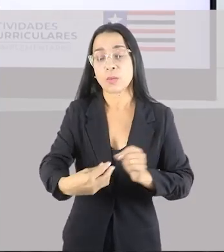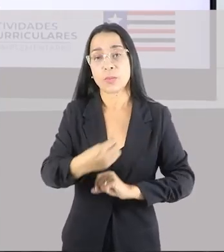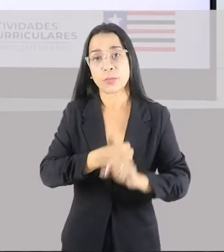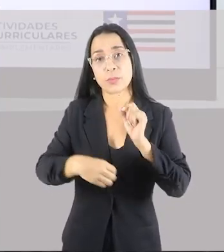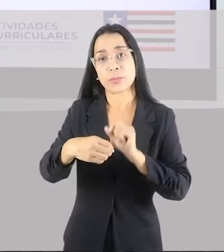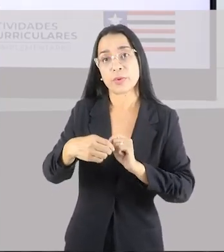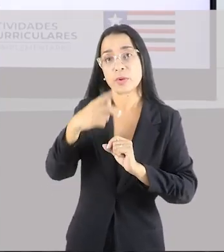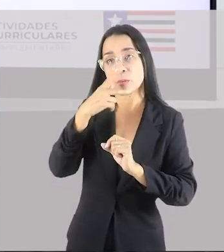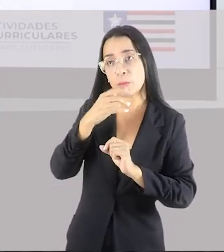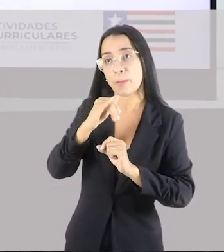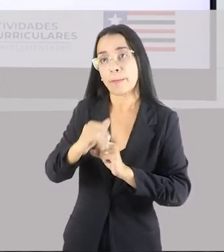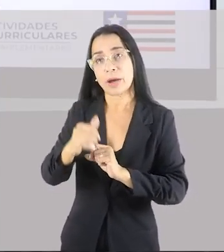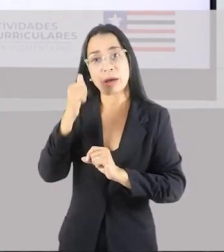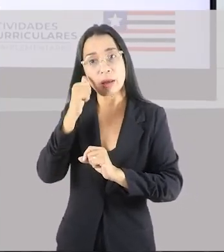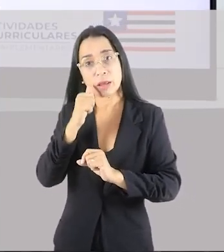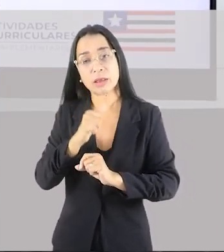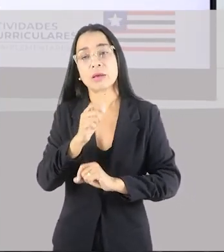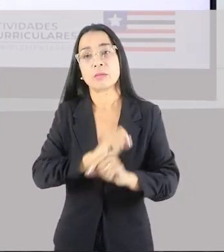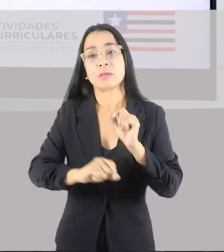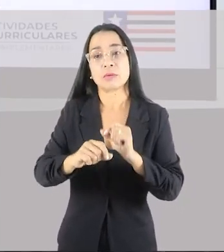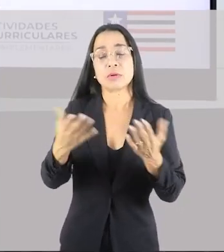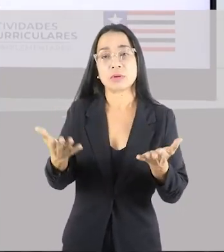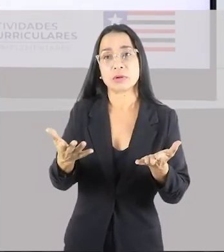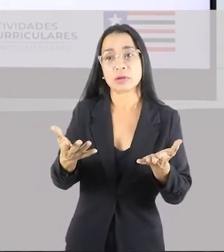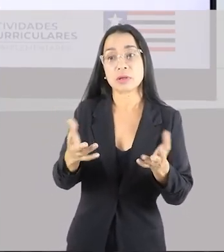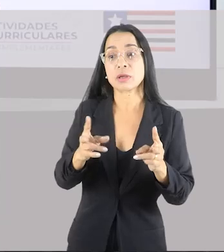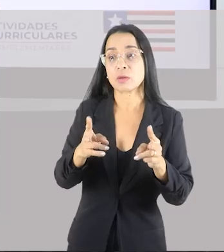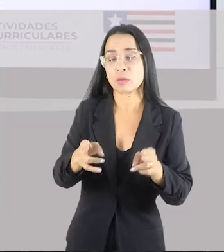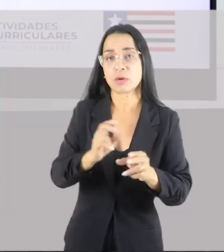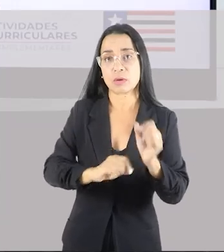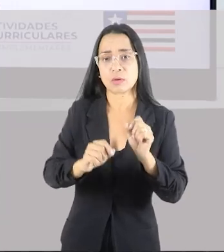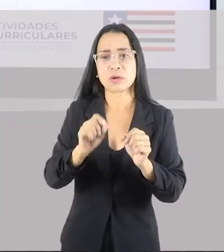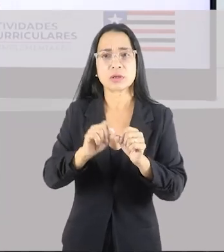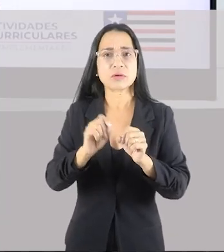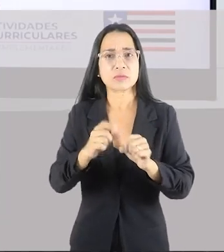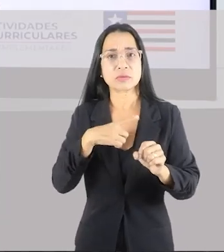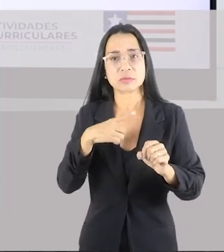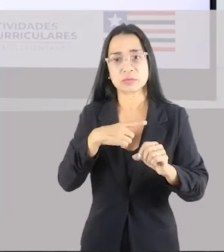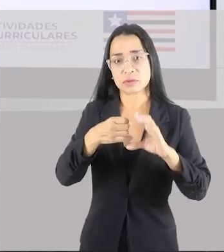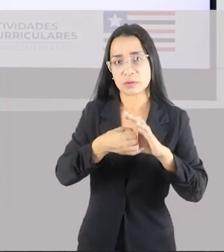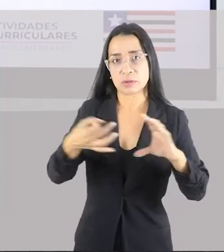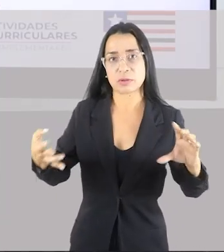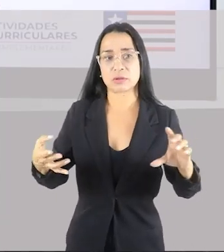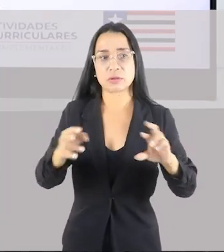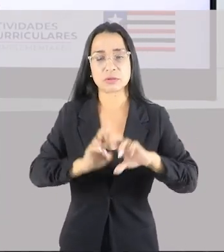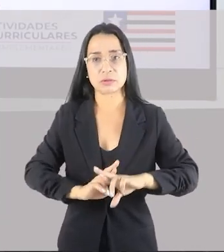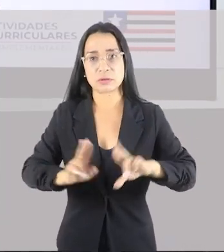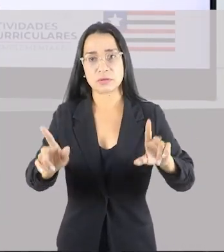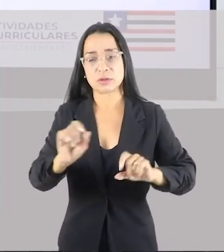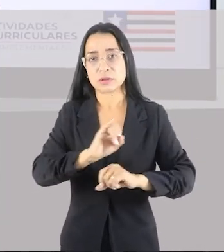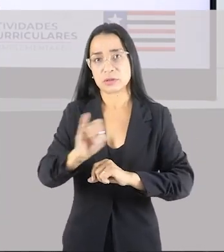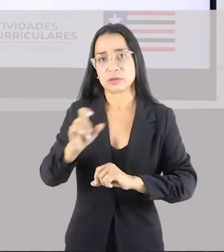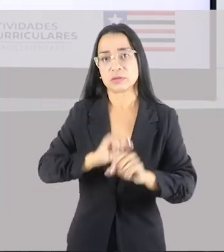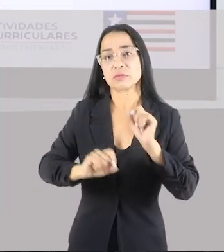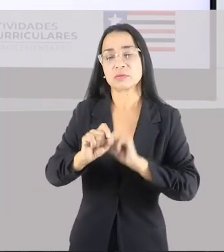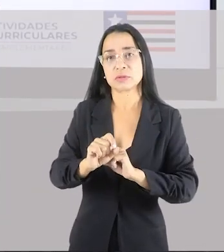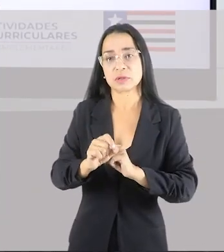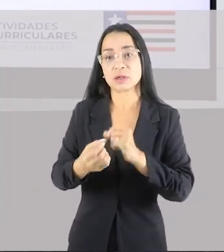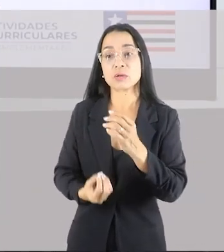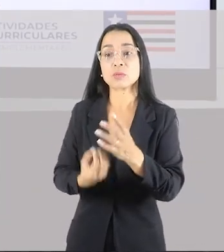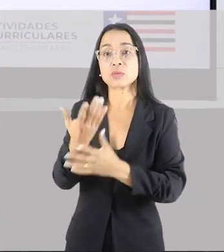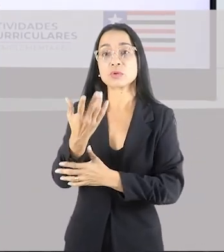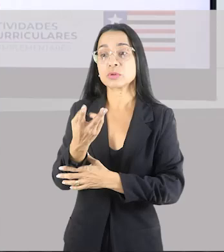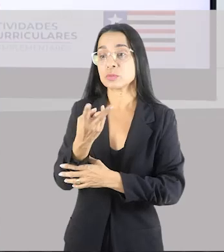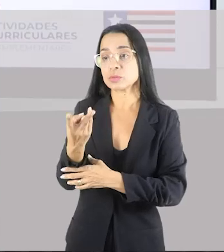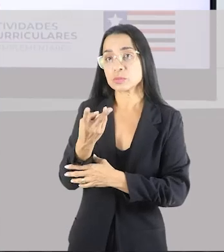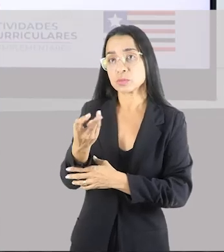da mesma mãe. Então, o que fez, né, vocês ali terem características diferentes se vocês vieram ali de